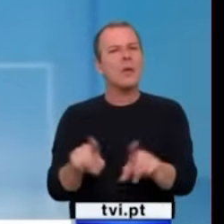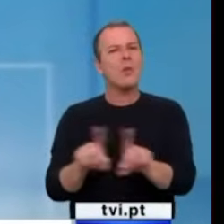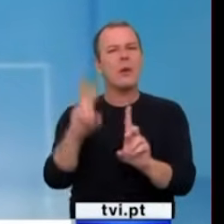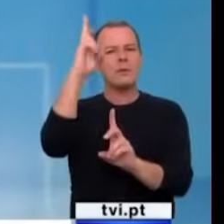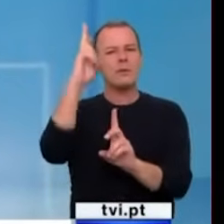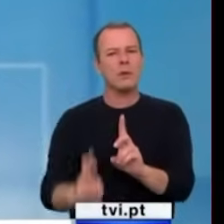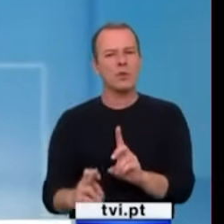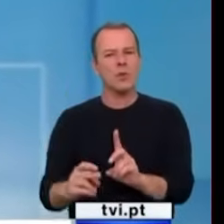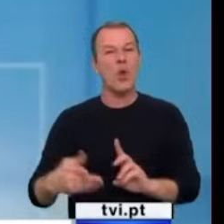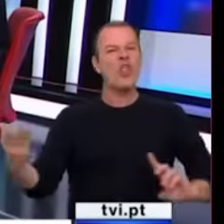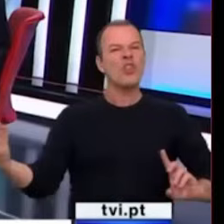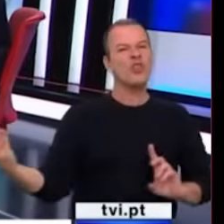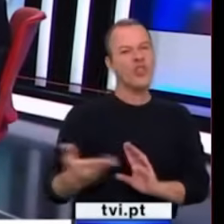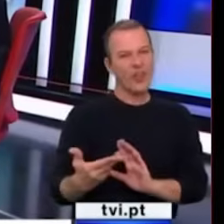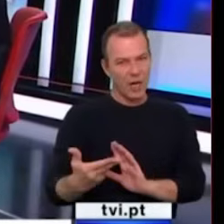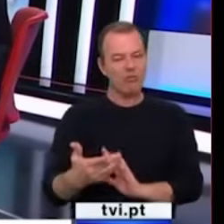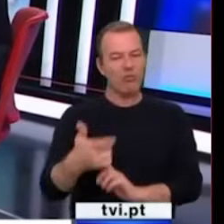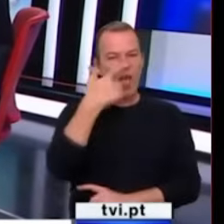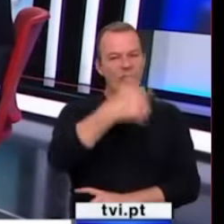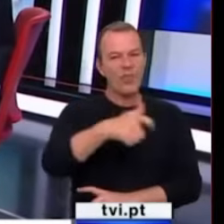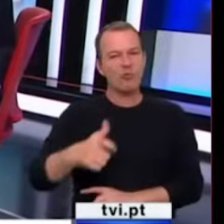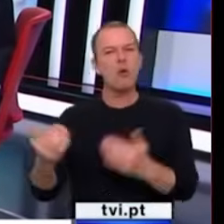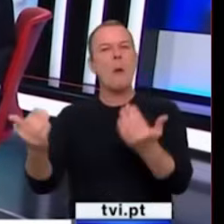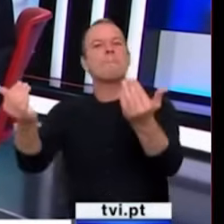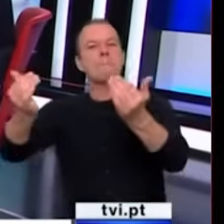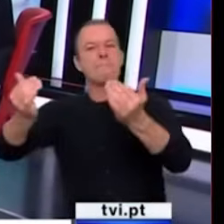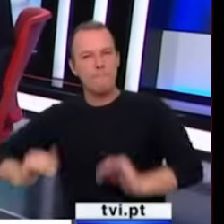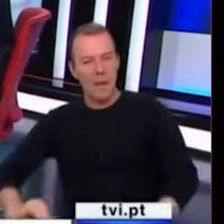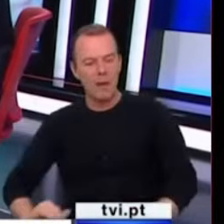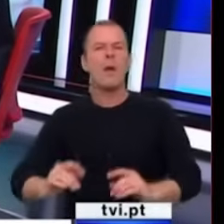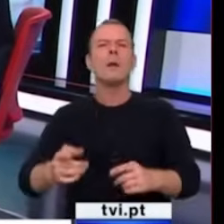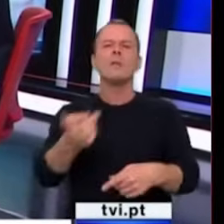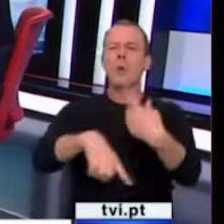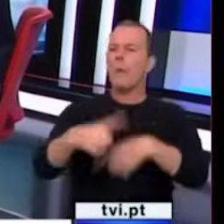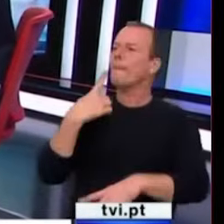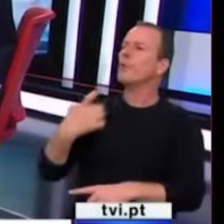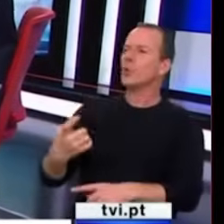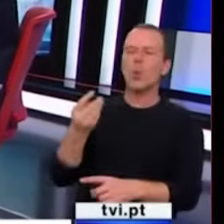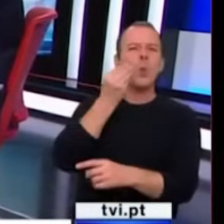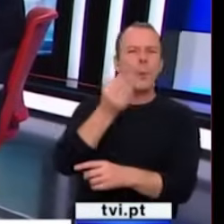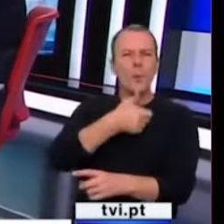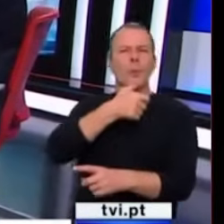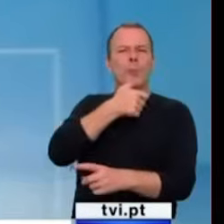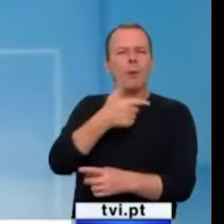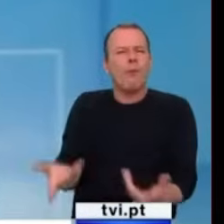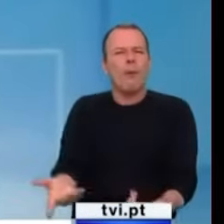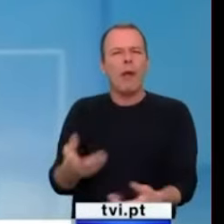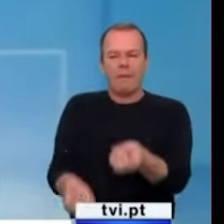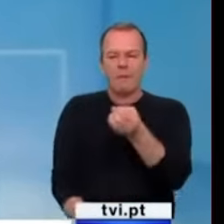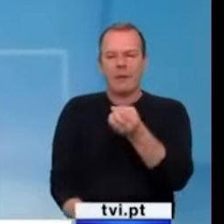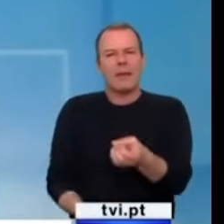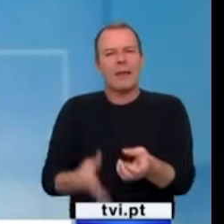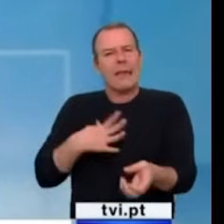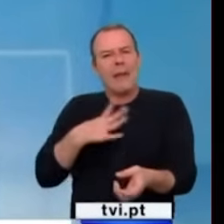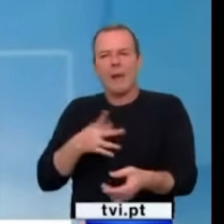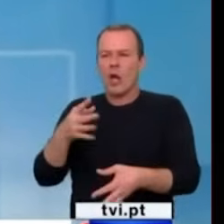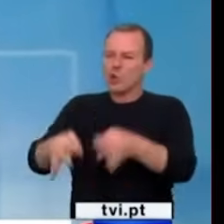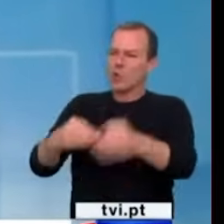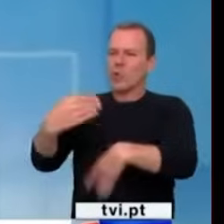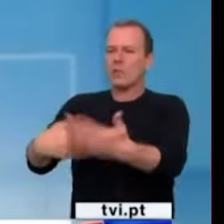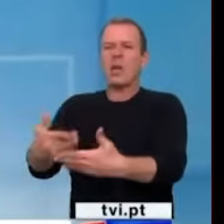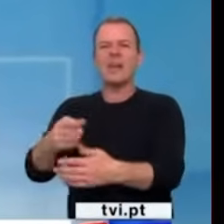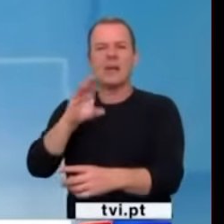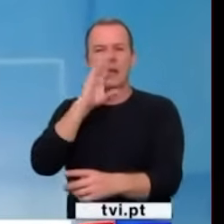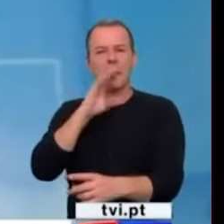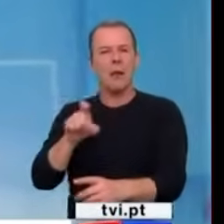direitos fundamentais dos cidadã a pergunta que eu faç é possível defender e querer uma justiça que não Garanta os